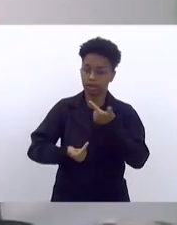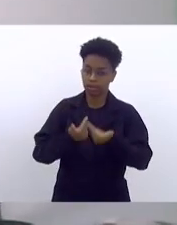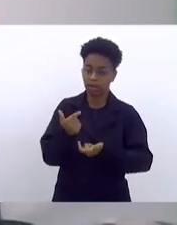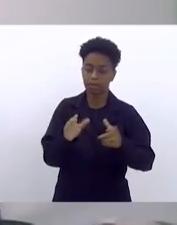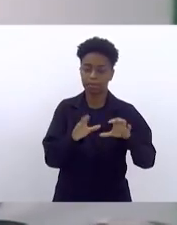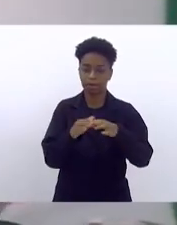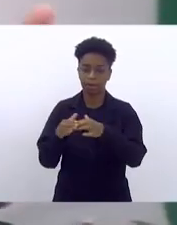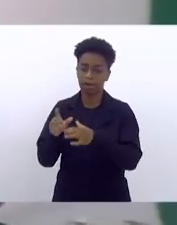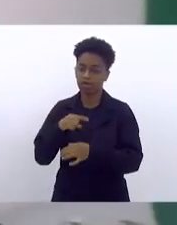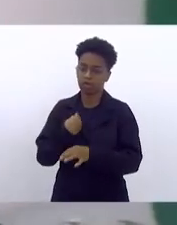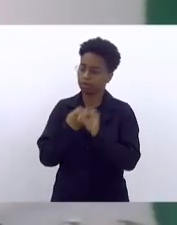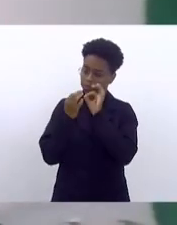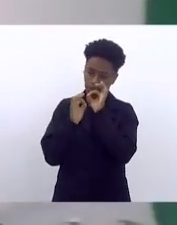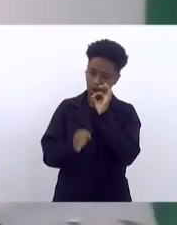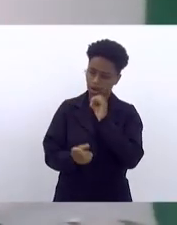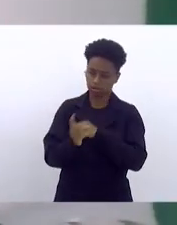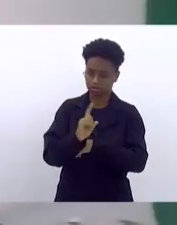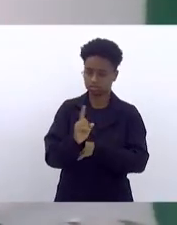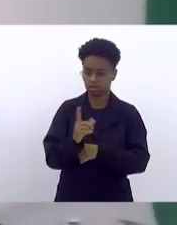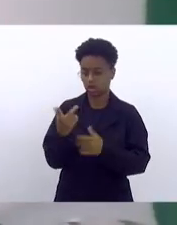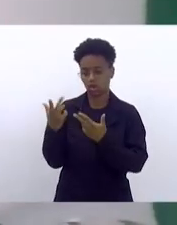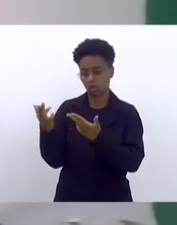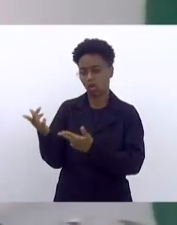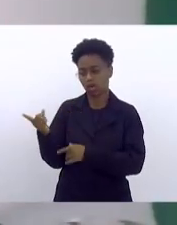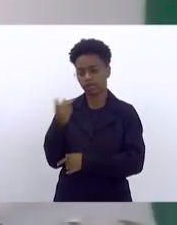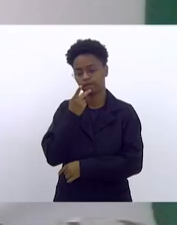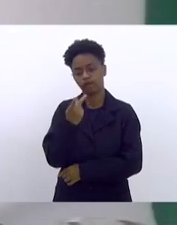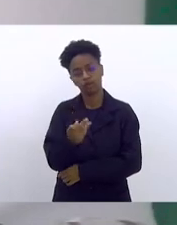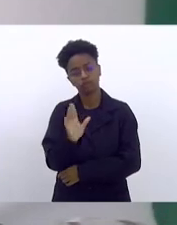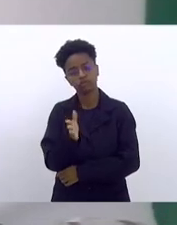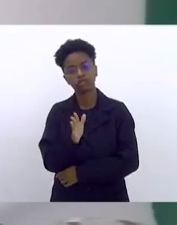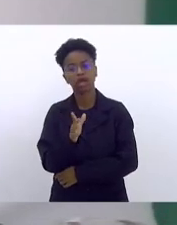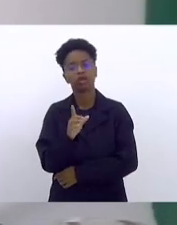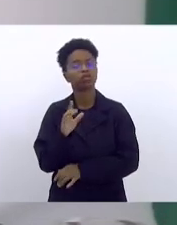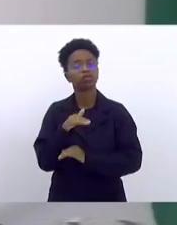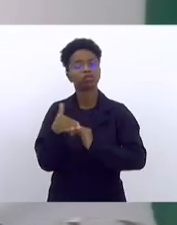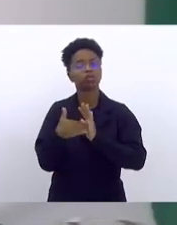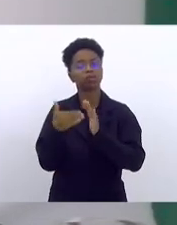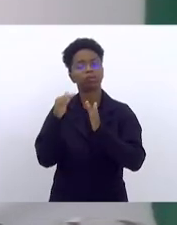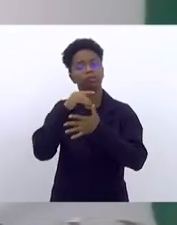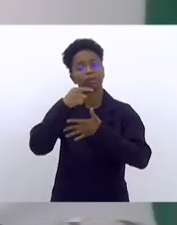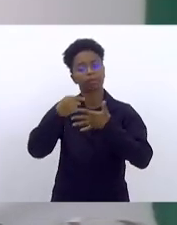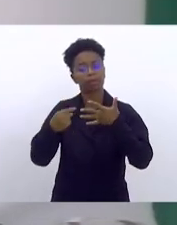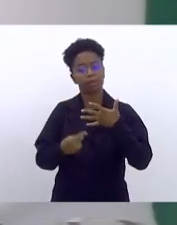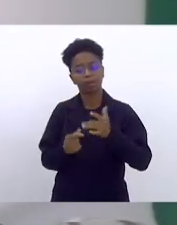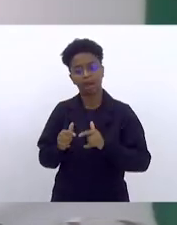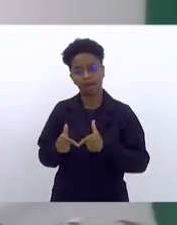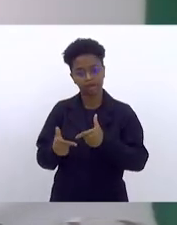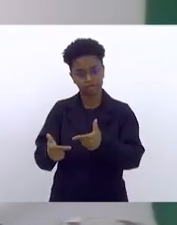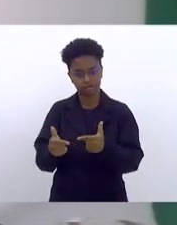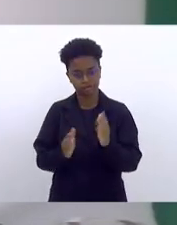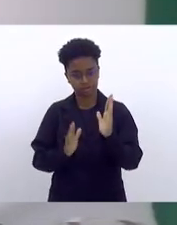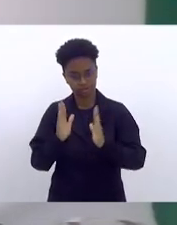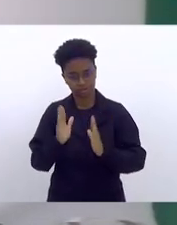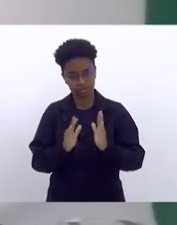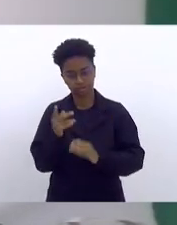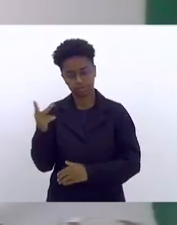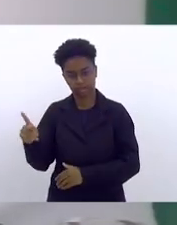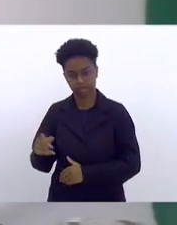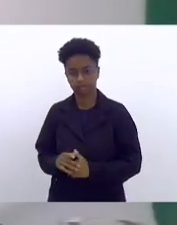para a gente não se alongar muito como o presidente falou tudo que ela vem exercendo nesse mandato dela junto lá